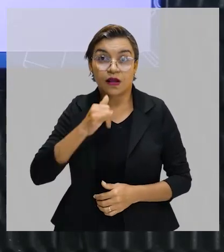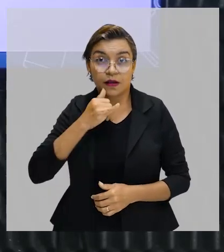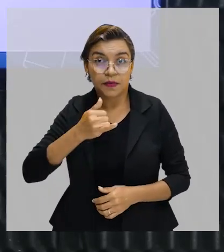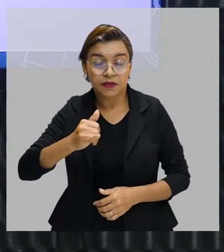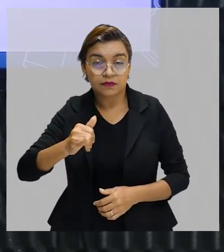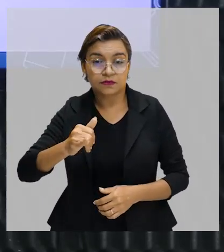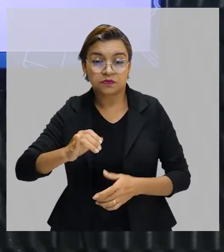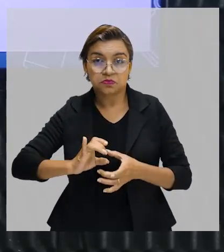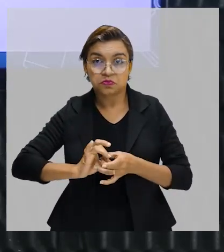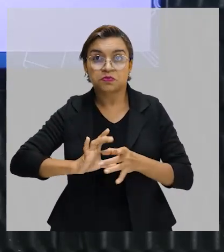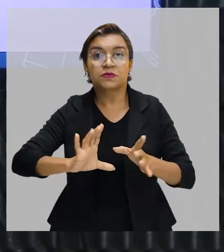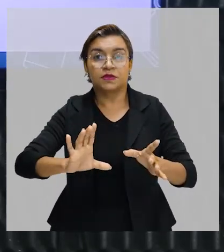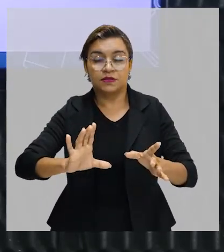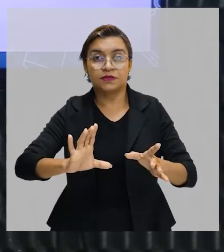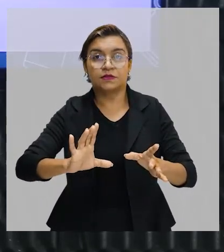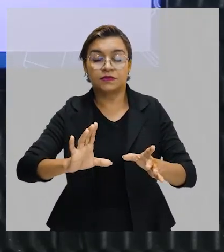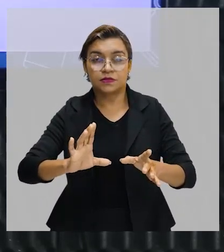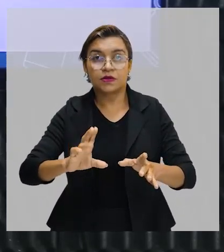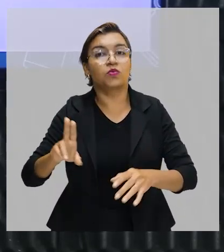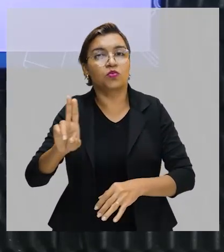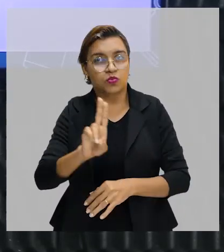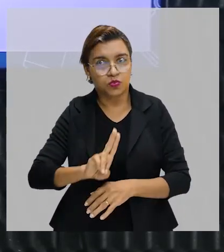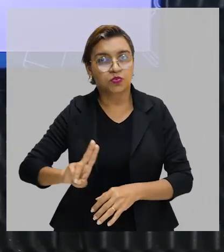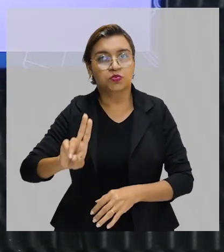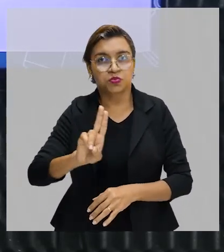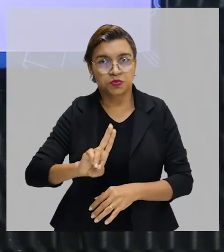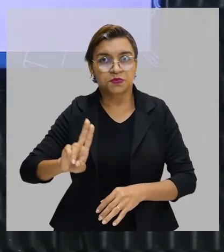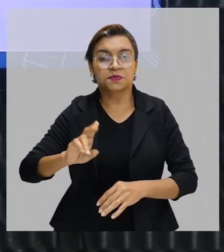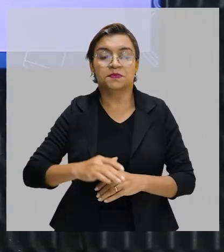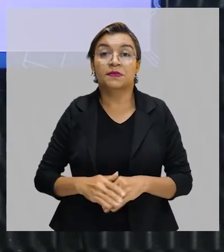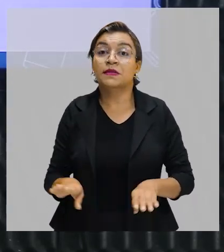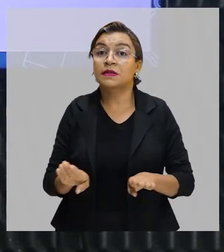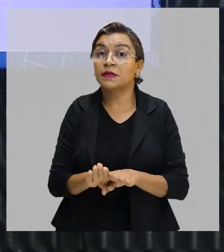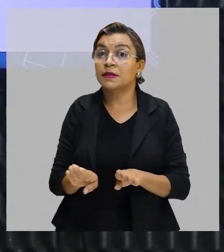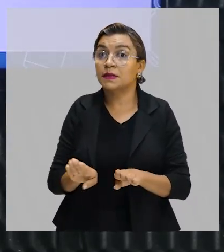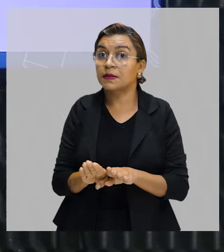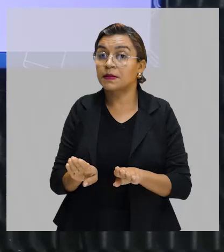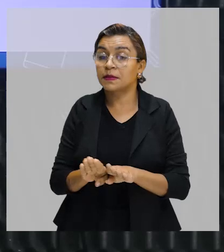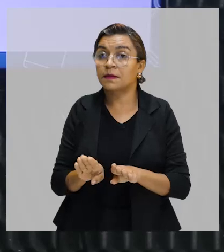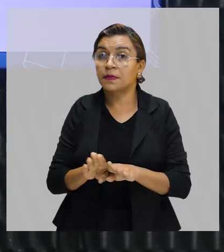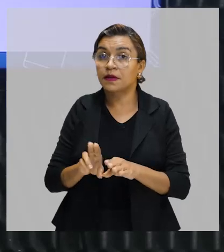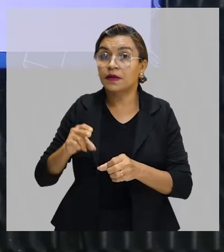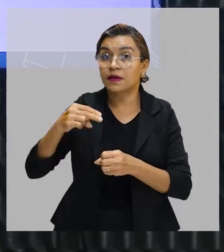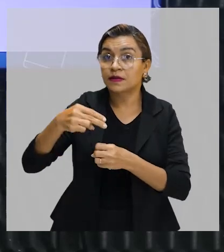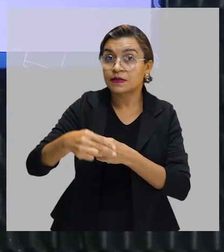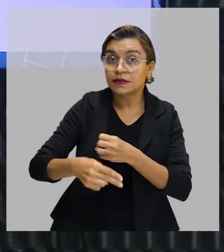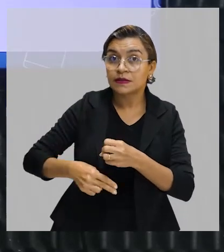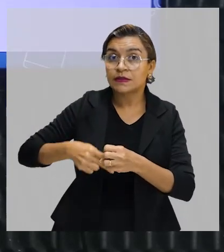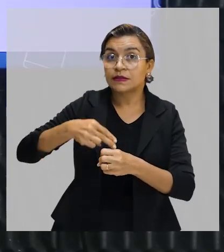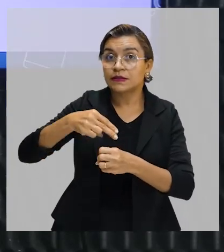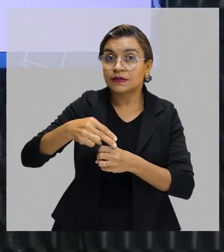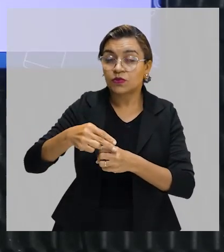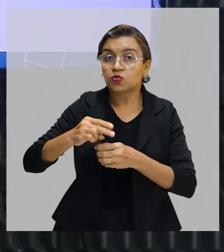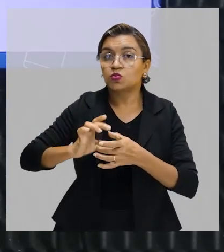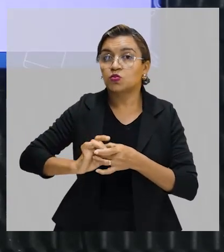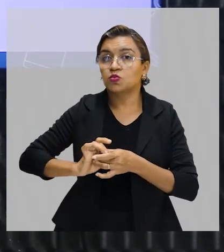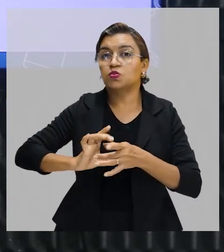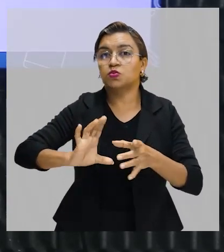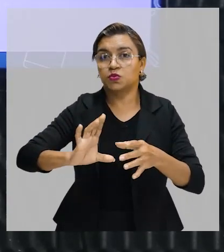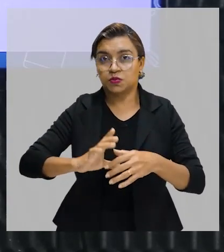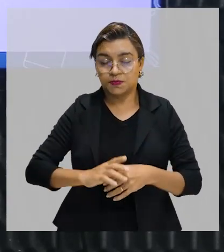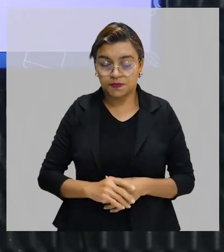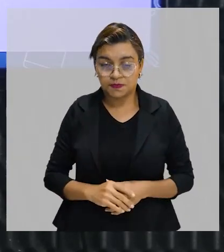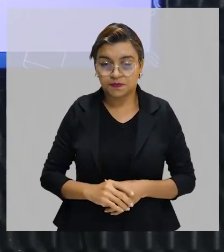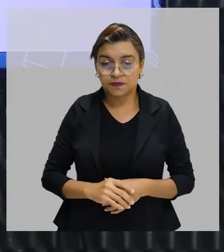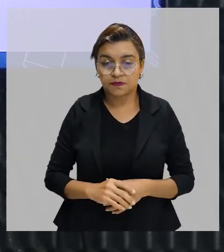energia, que é aquilo que vai ser utilizado como energia útil, e tem a liberação dos nêutrons, certo? No caso